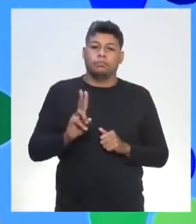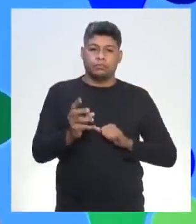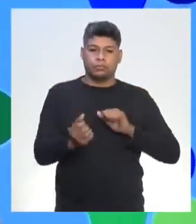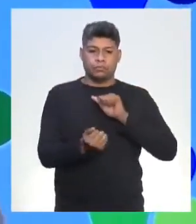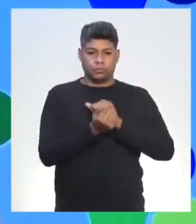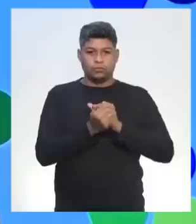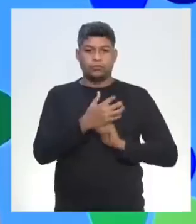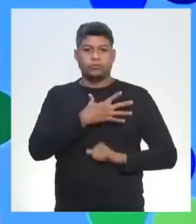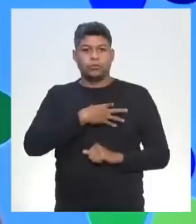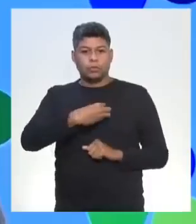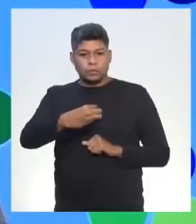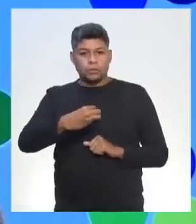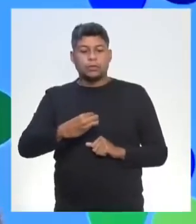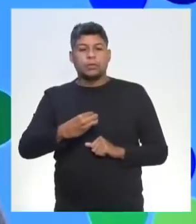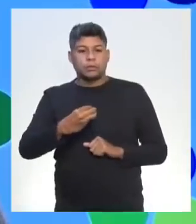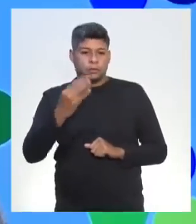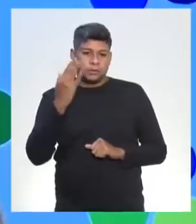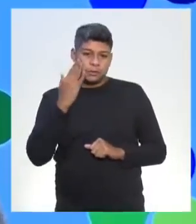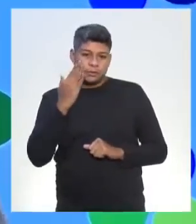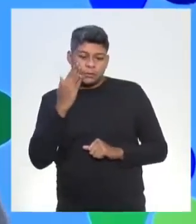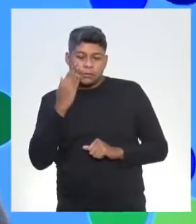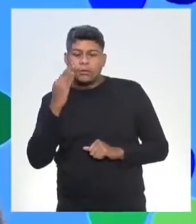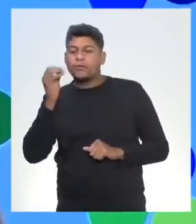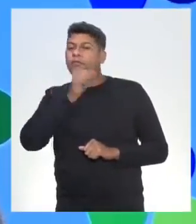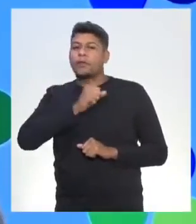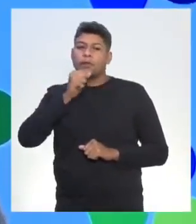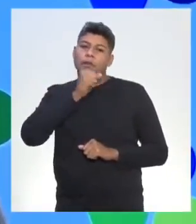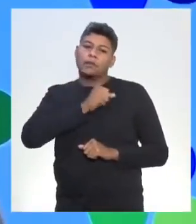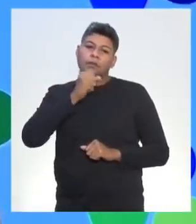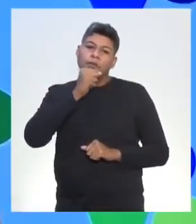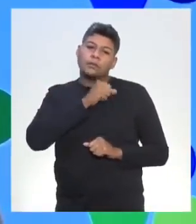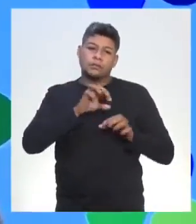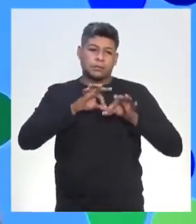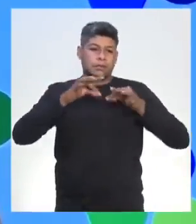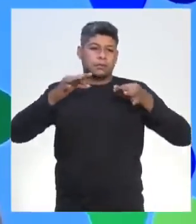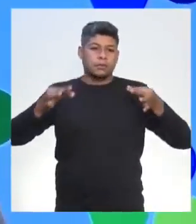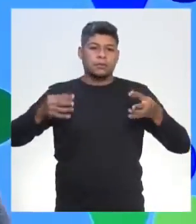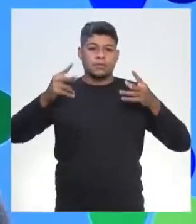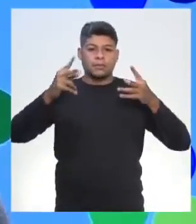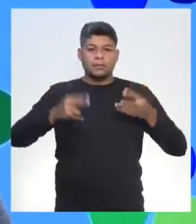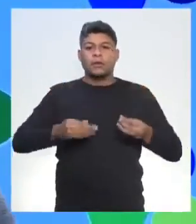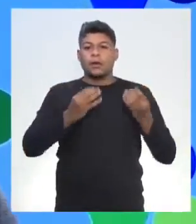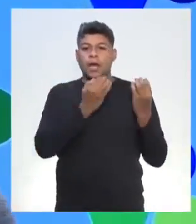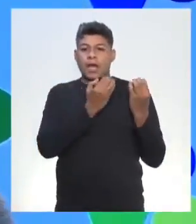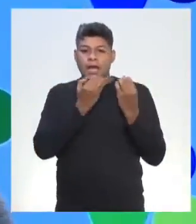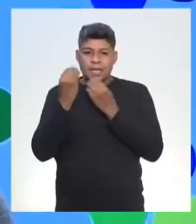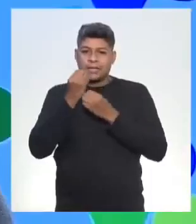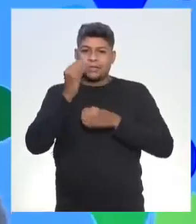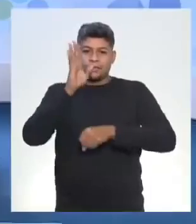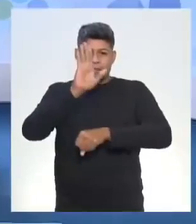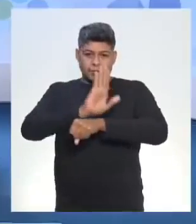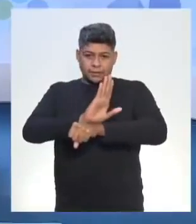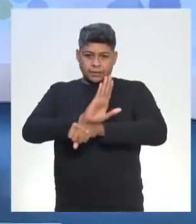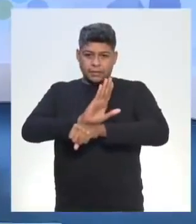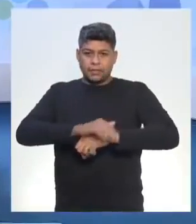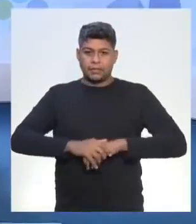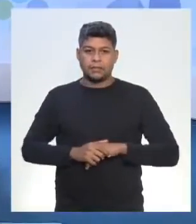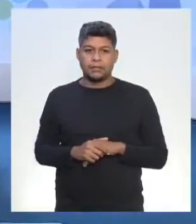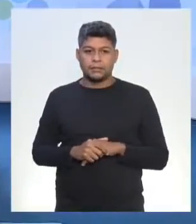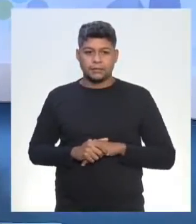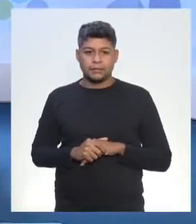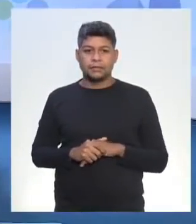do seu filho. E ele, embora velho, será pequenino, feito grão de milho. Boa tarde.